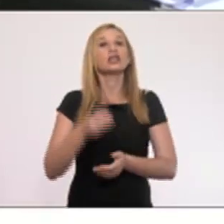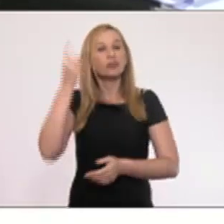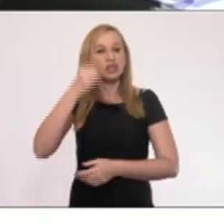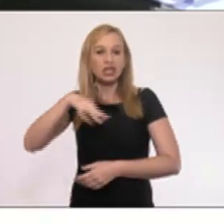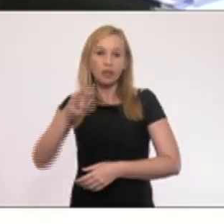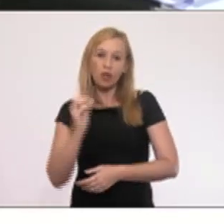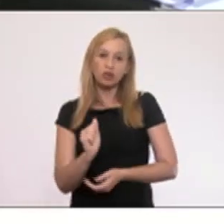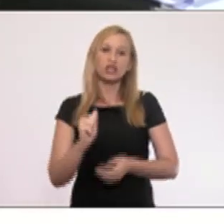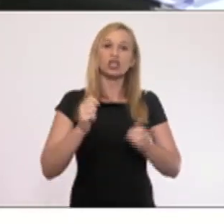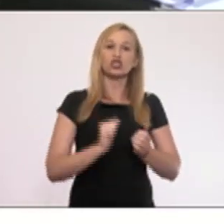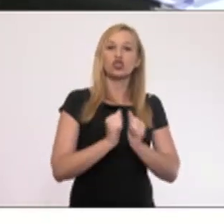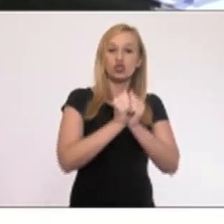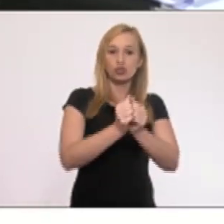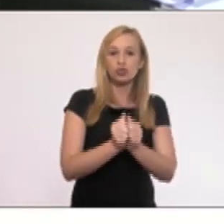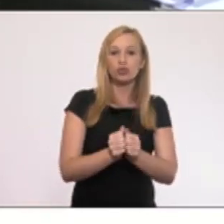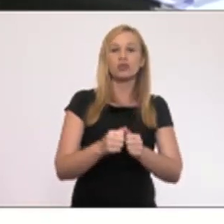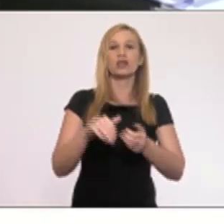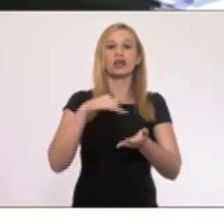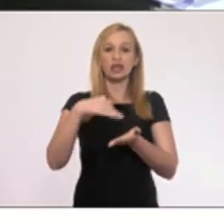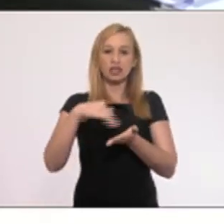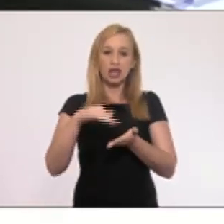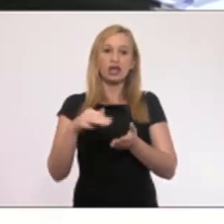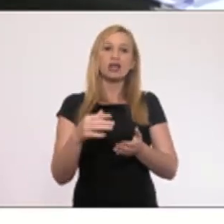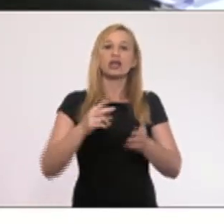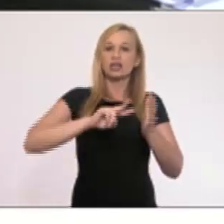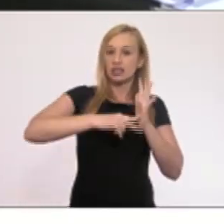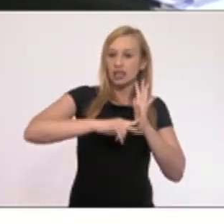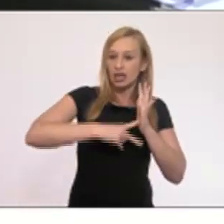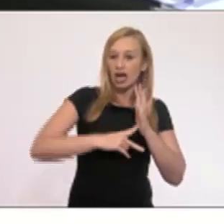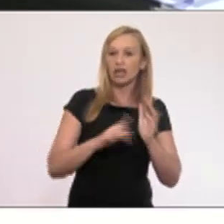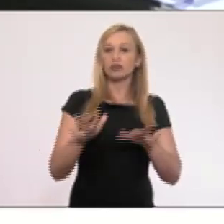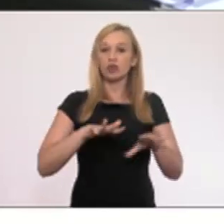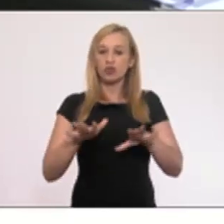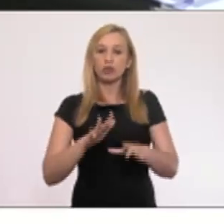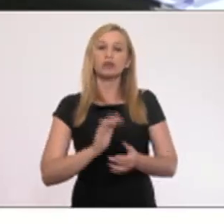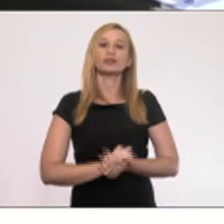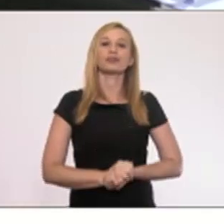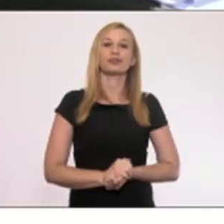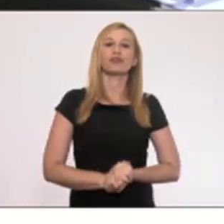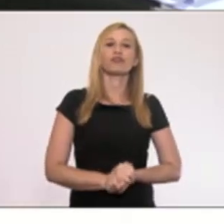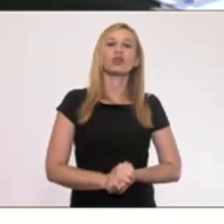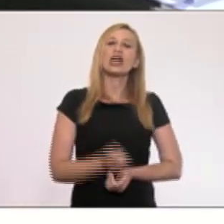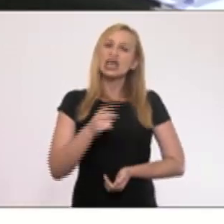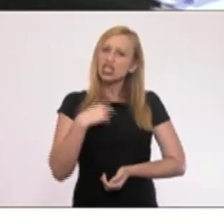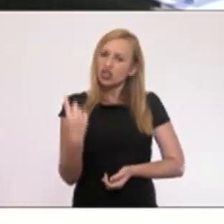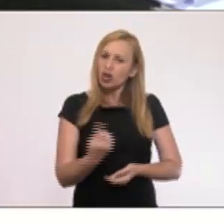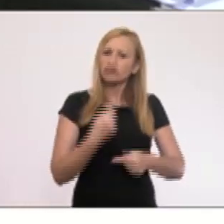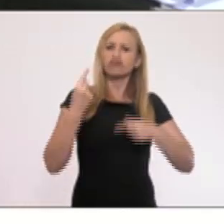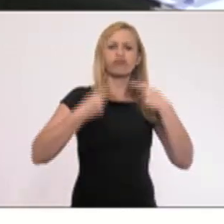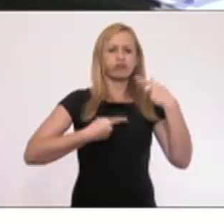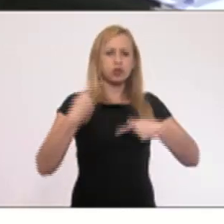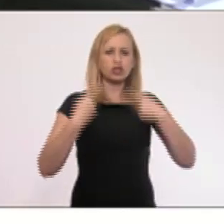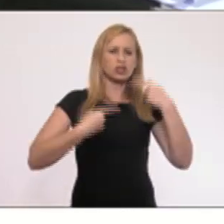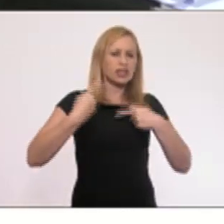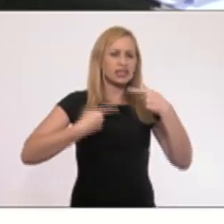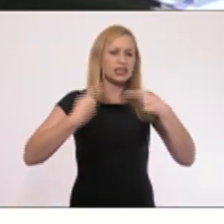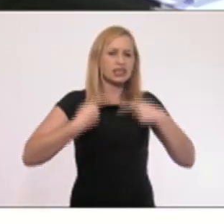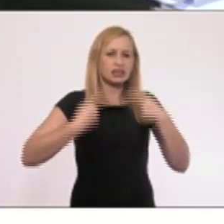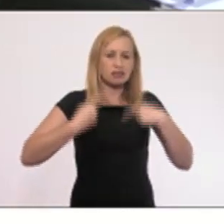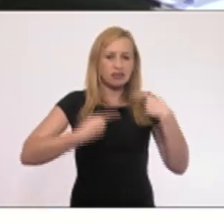com os secretários, os sindicatos, os movimentos, e nós debatemos o